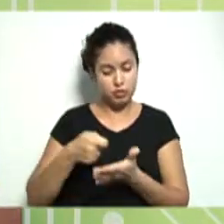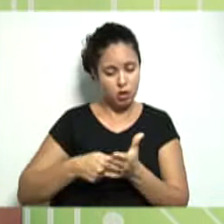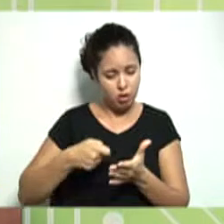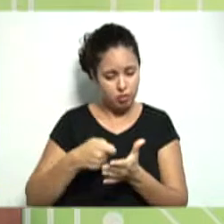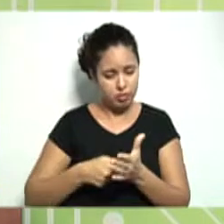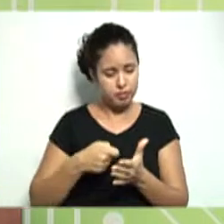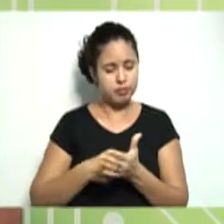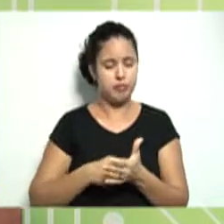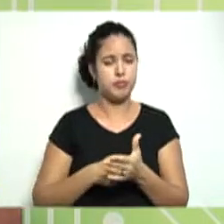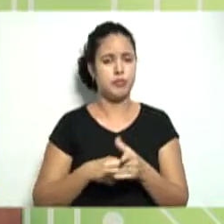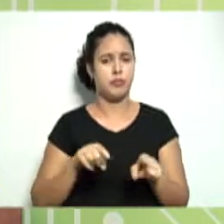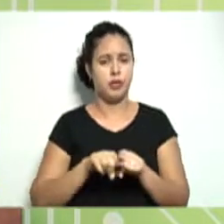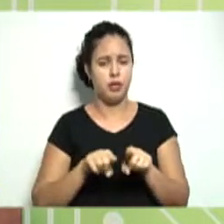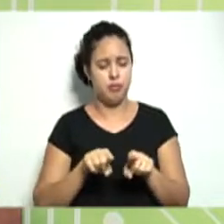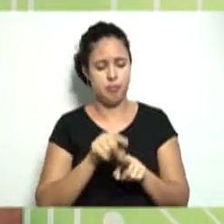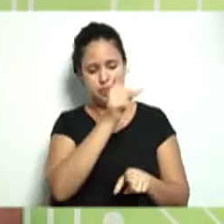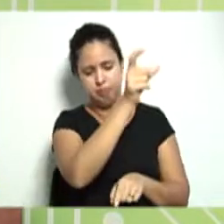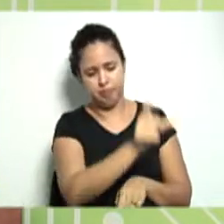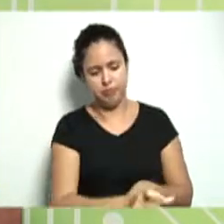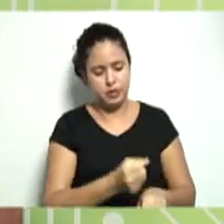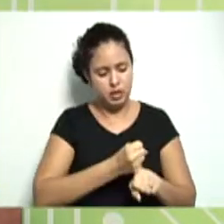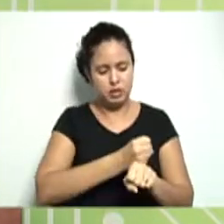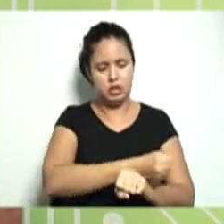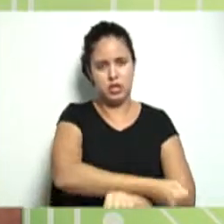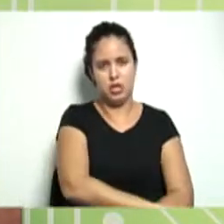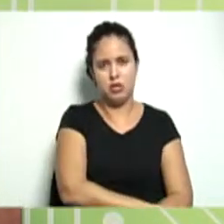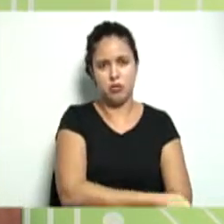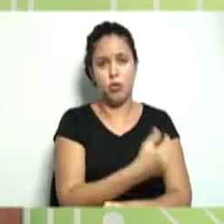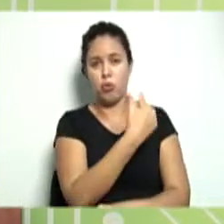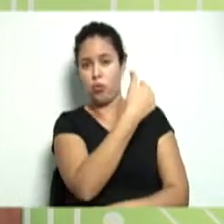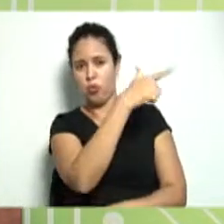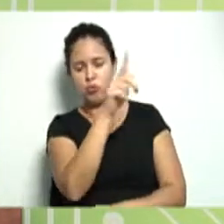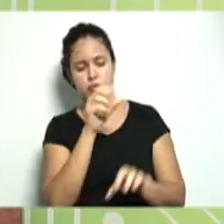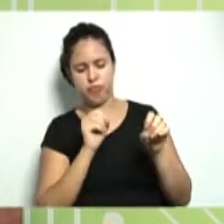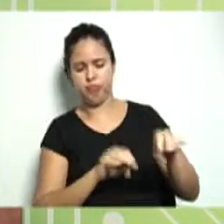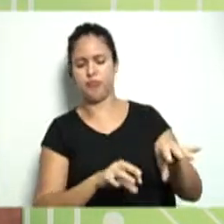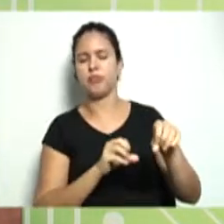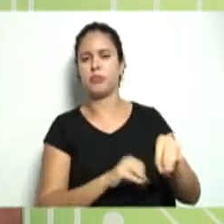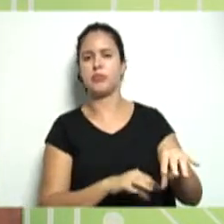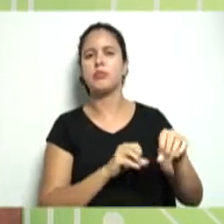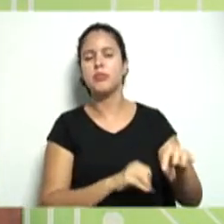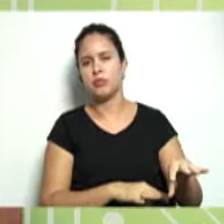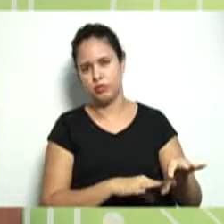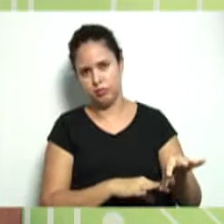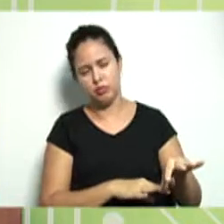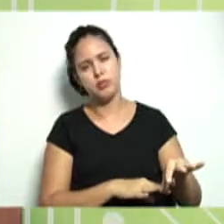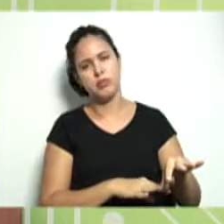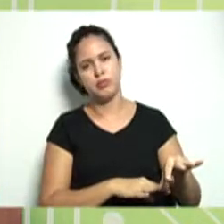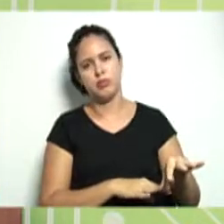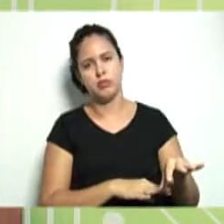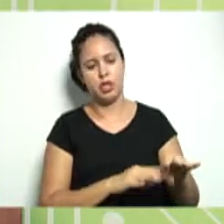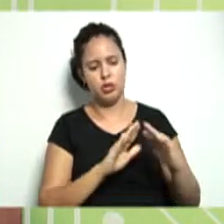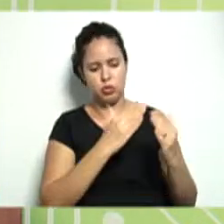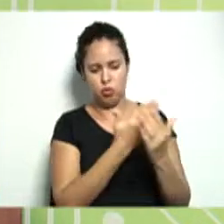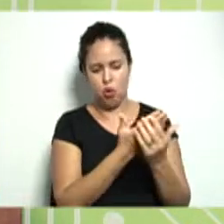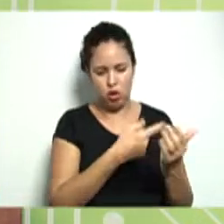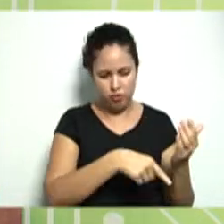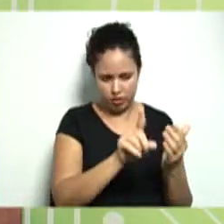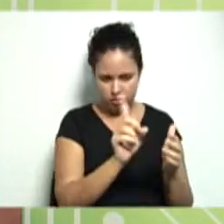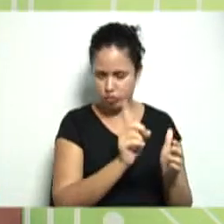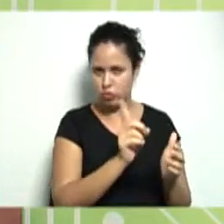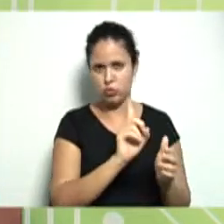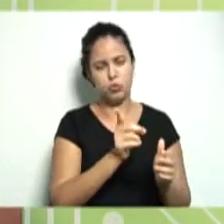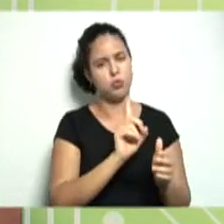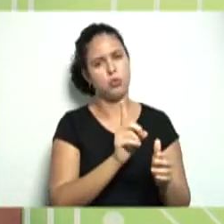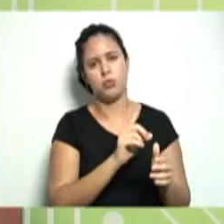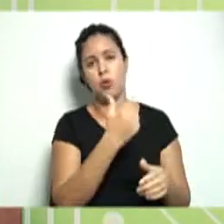deles. E para os escravos, essa outra forma de educação que não era escola, era uma outra forma de